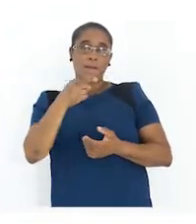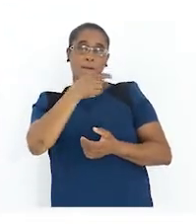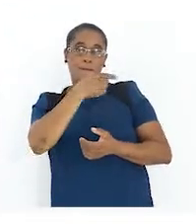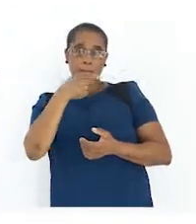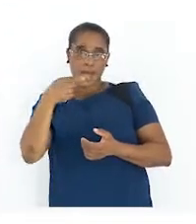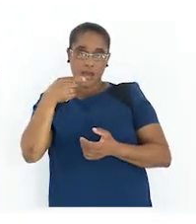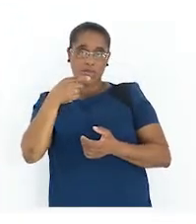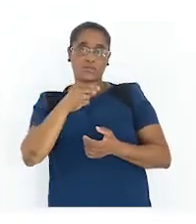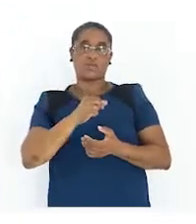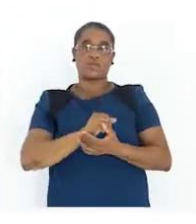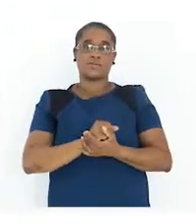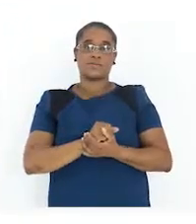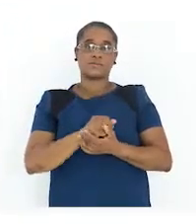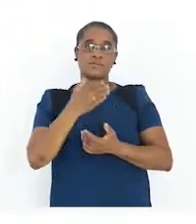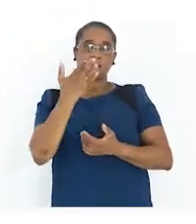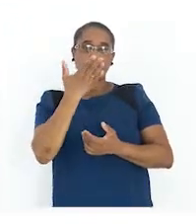menos